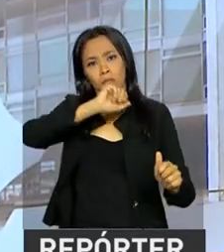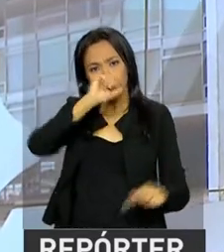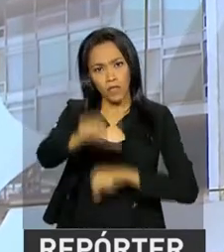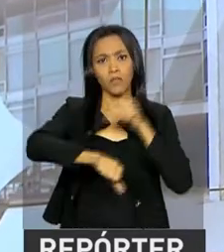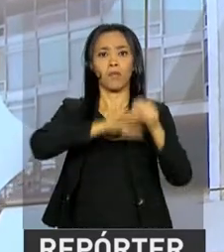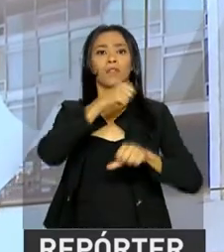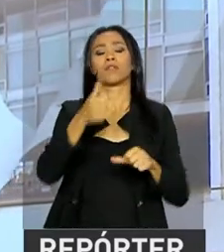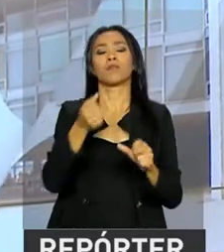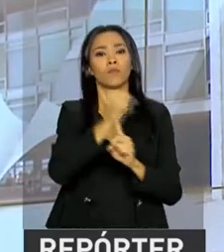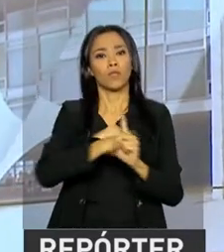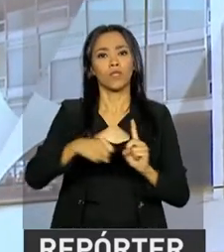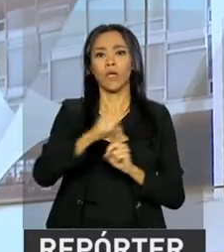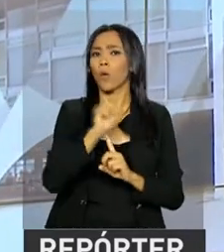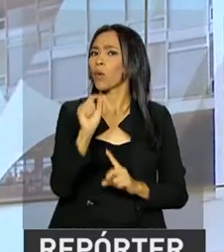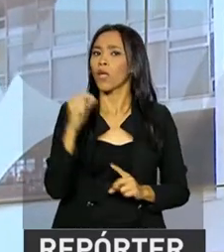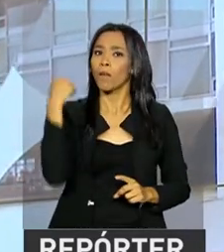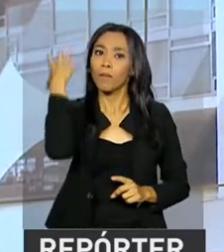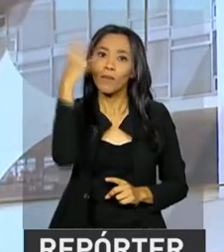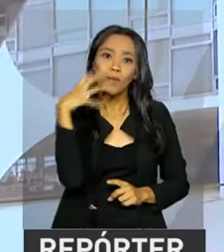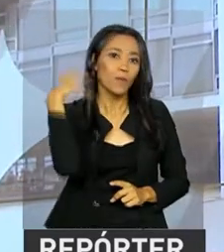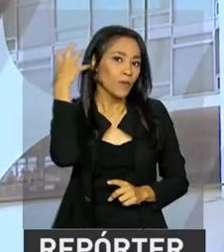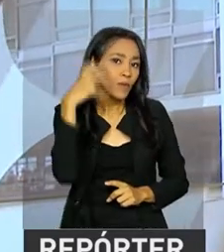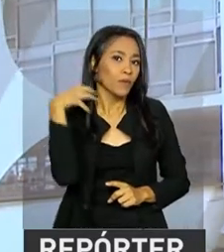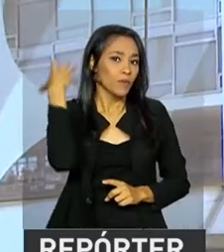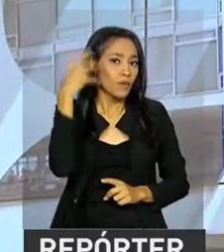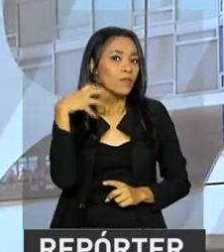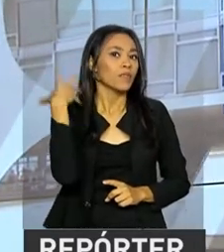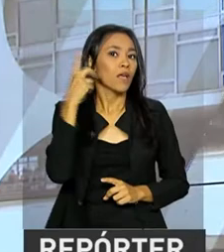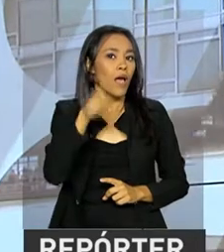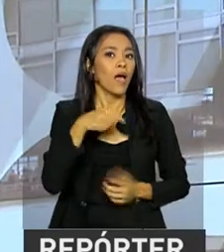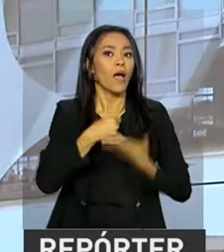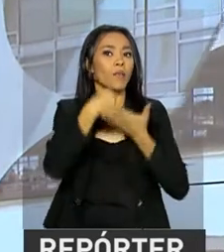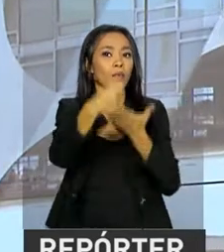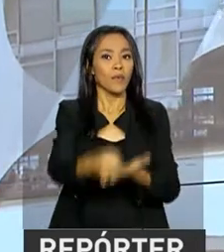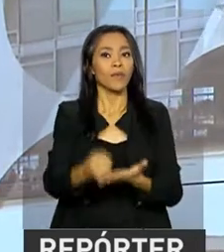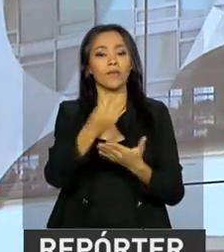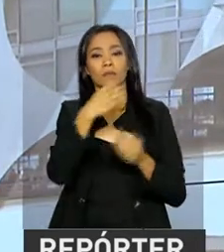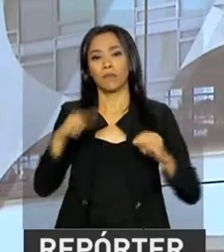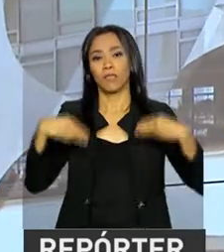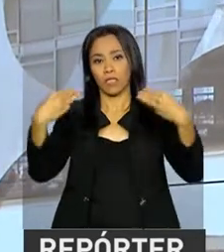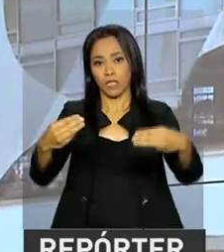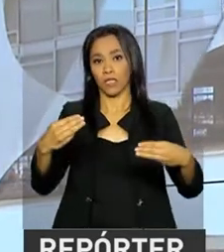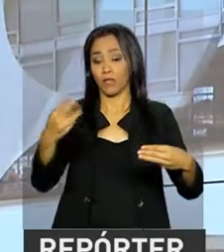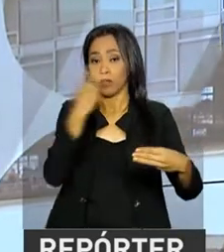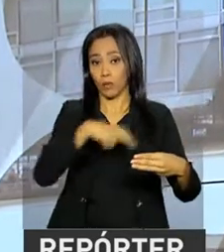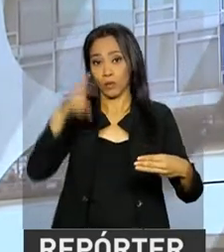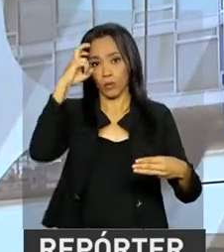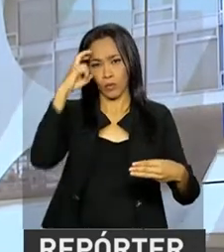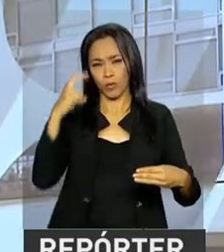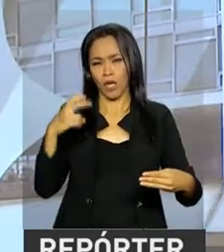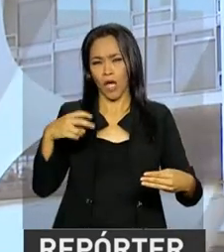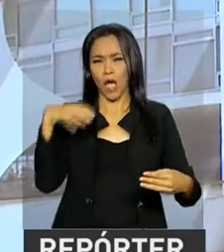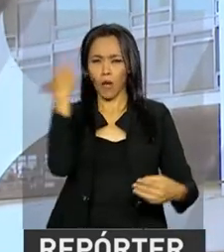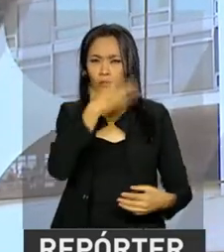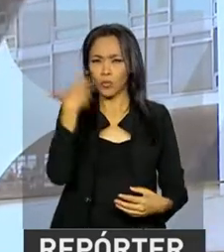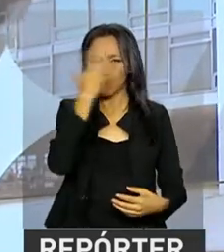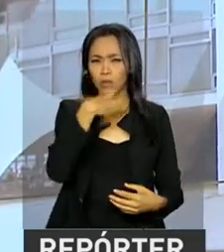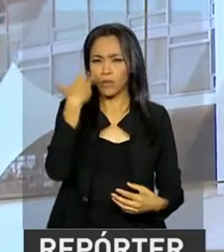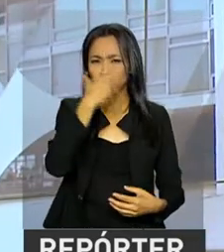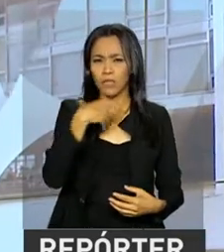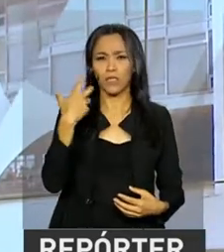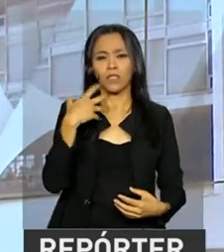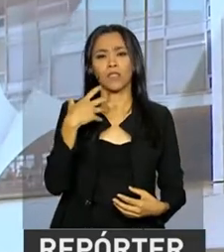a música. Um projeto apoiado pelo Ministério da Cultura leva a música erudita para jovens de